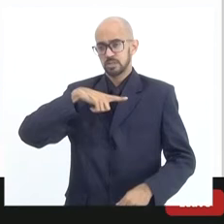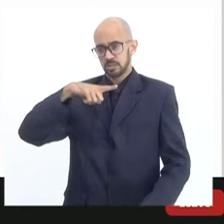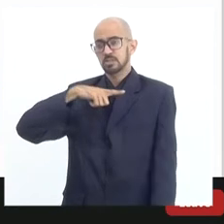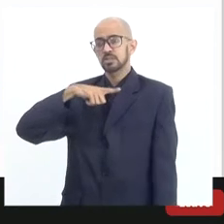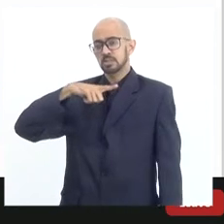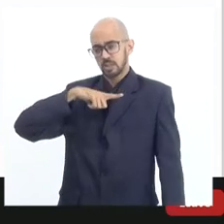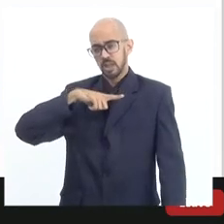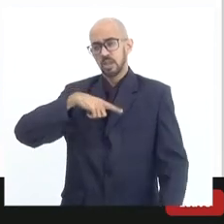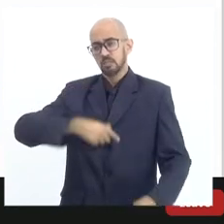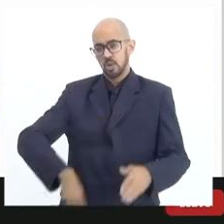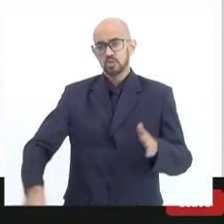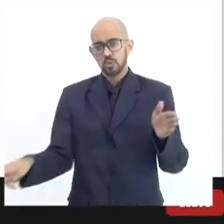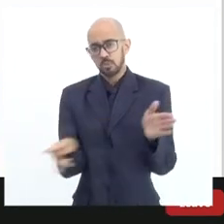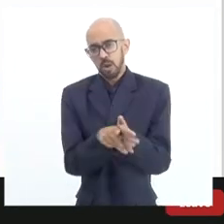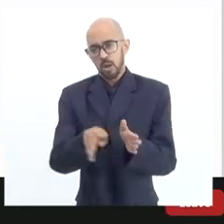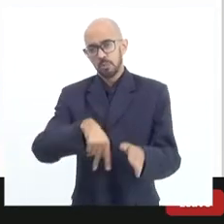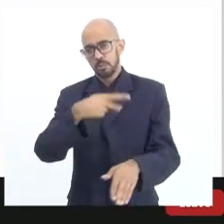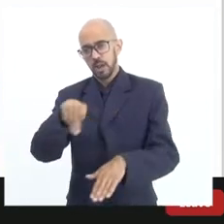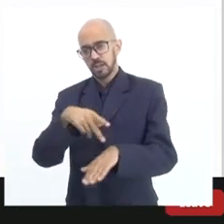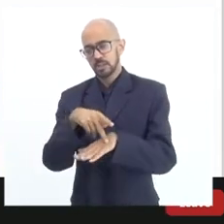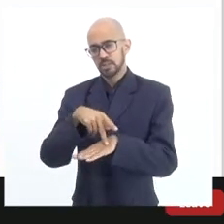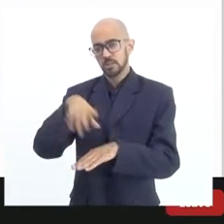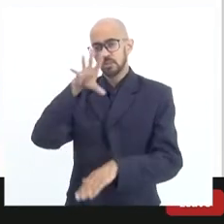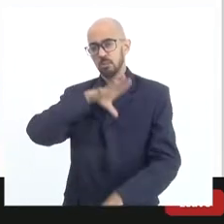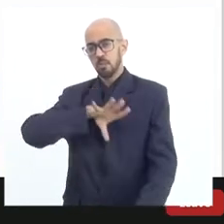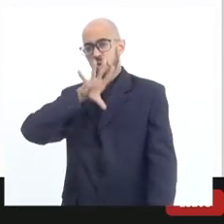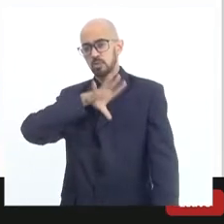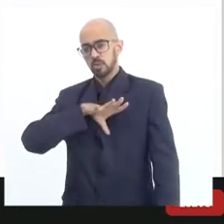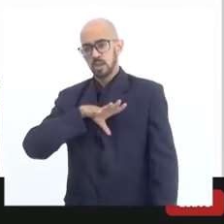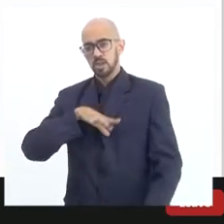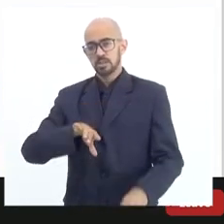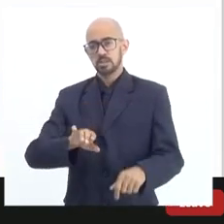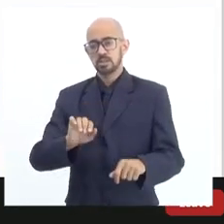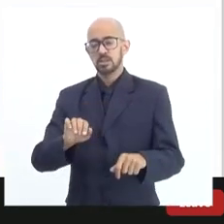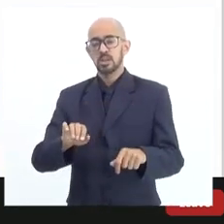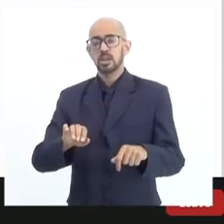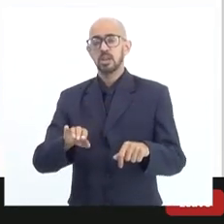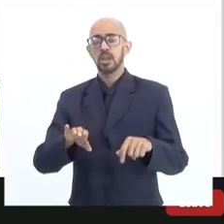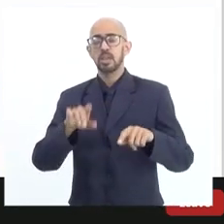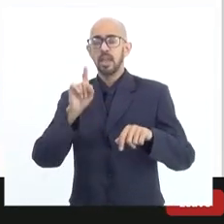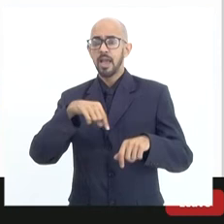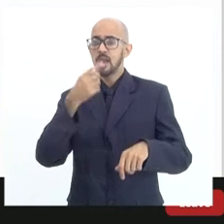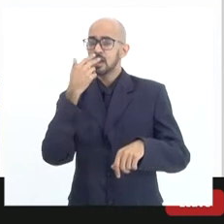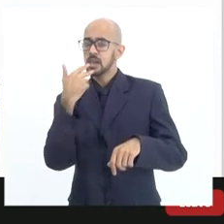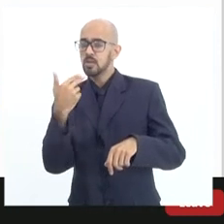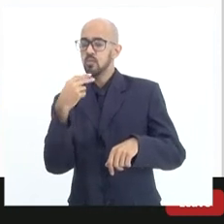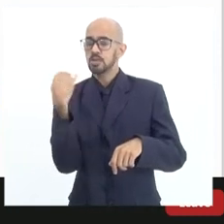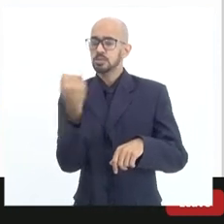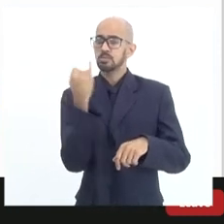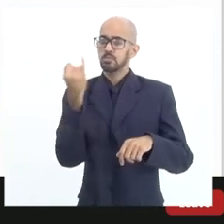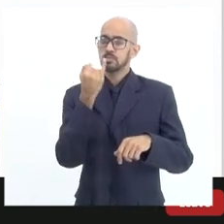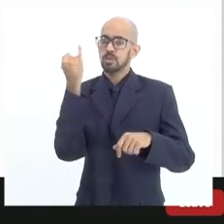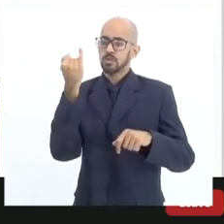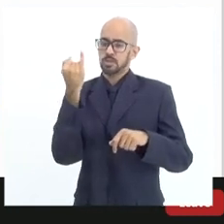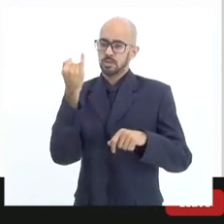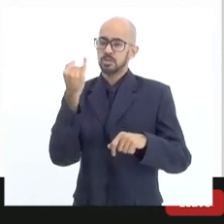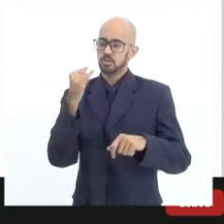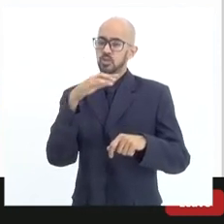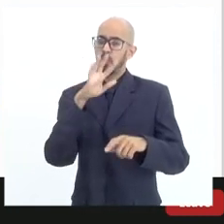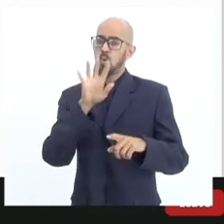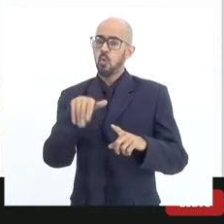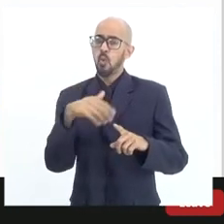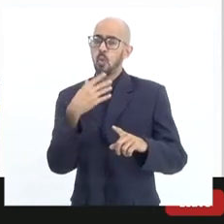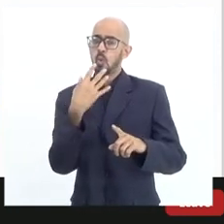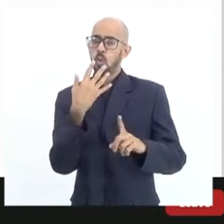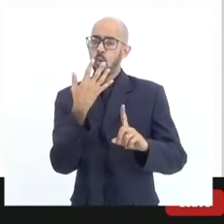próprio país, né? Para o português, e que a gente não sabe. Então, são línguas importantes, conhecimentos importantíssimos que as